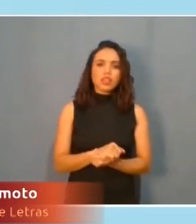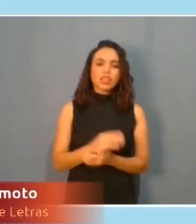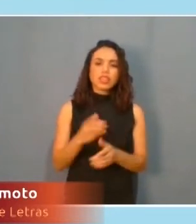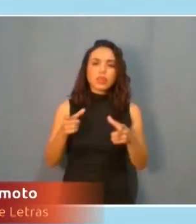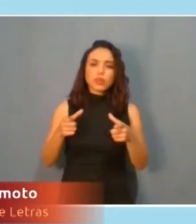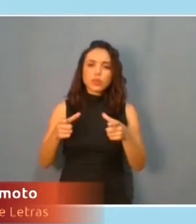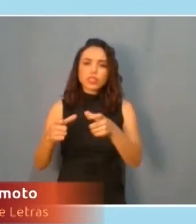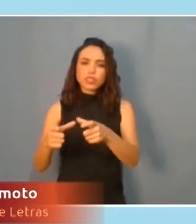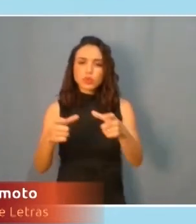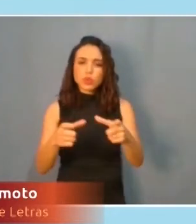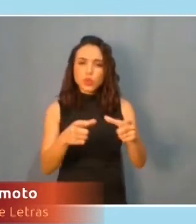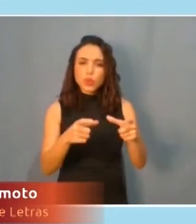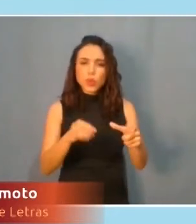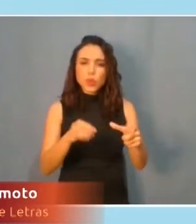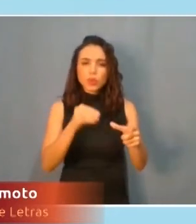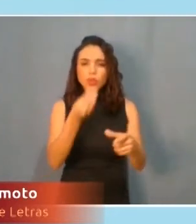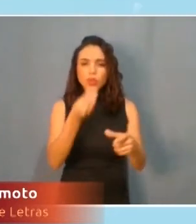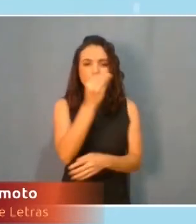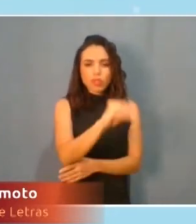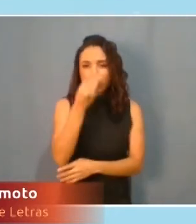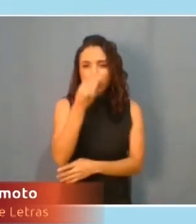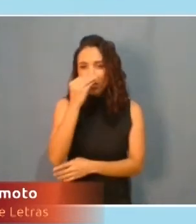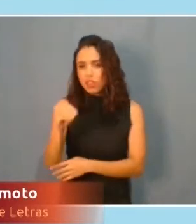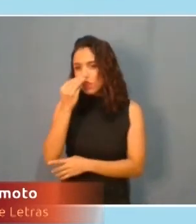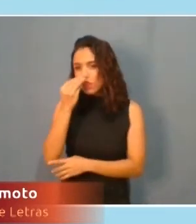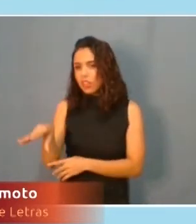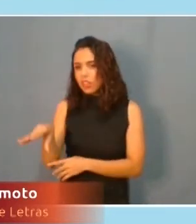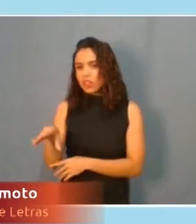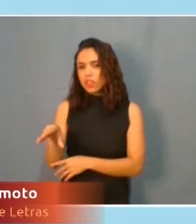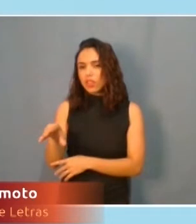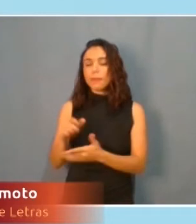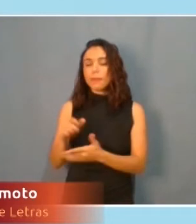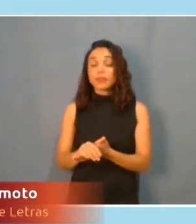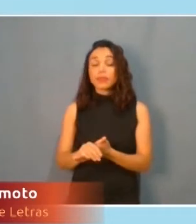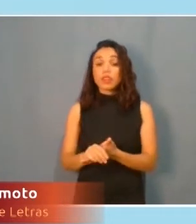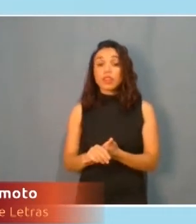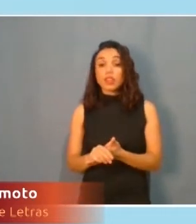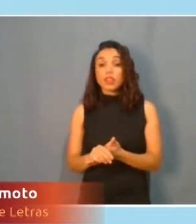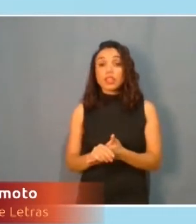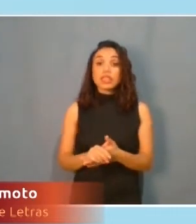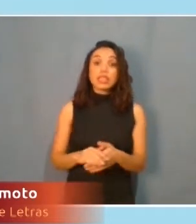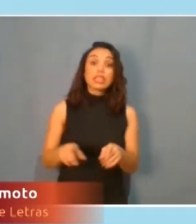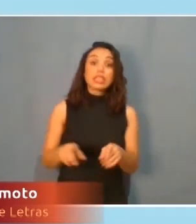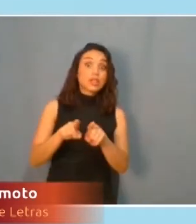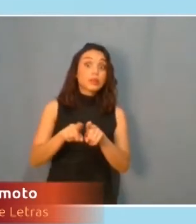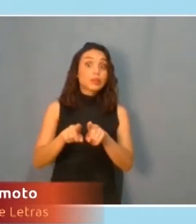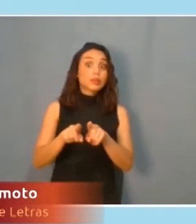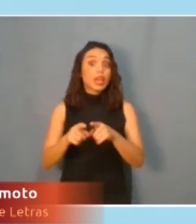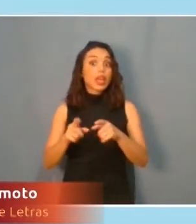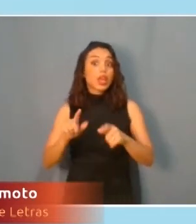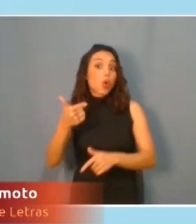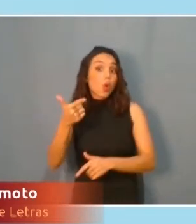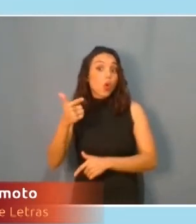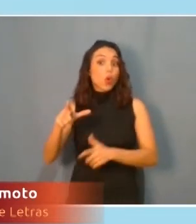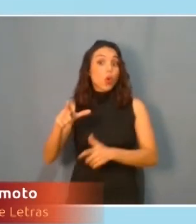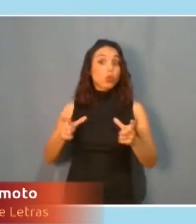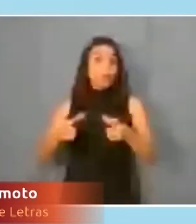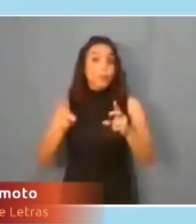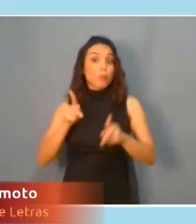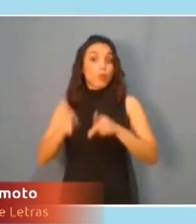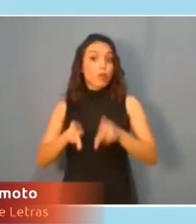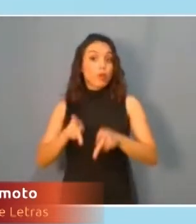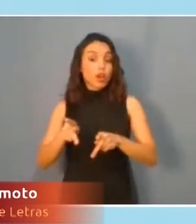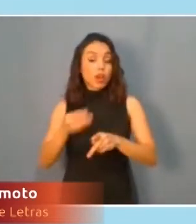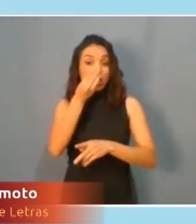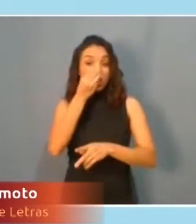maiores proporções de pessoas passando fome. Mas, além disso, tem os povos e comunidades tradicionais, que é outro grupo populacional abandonado por